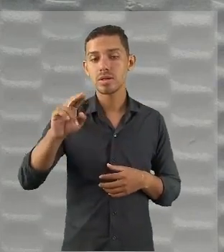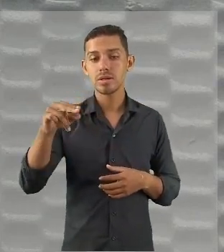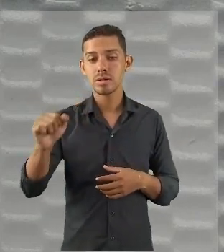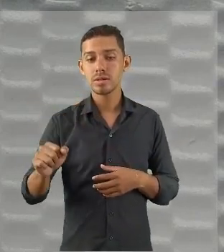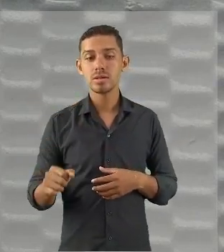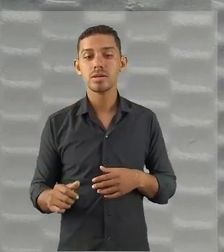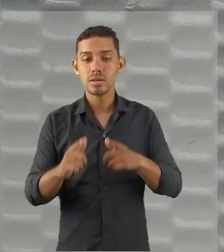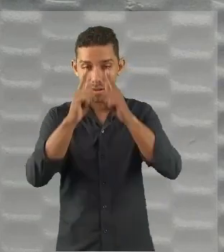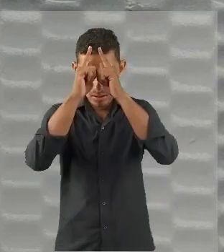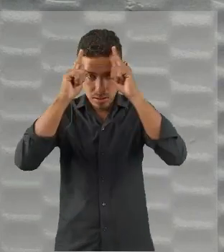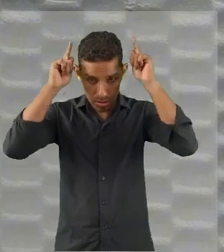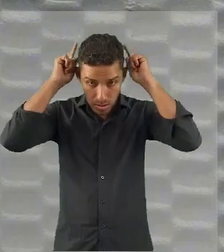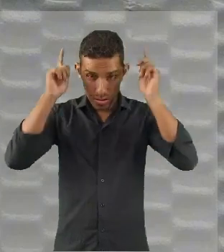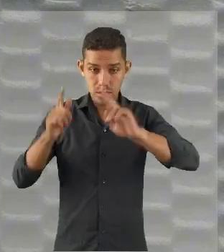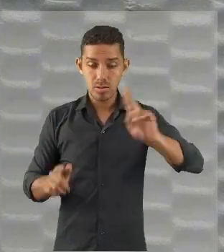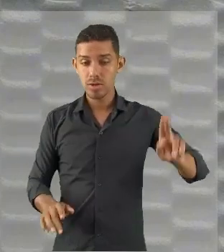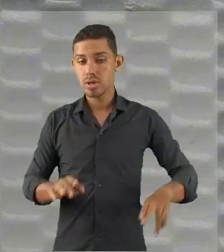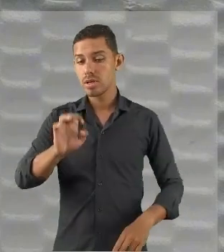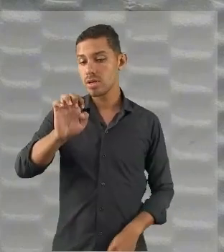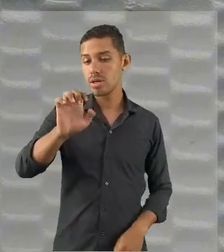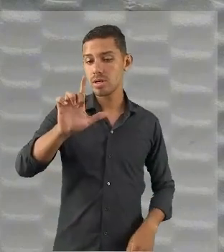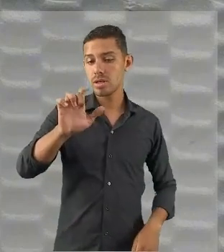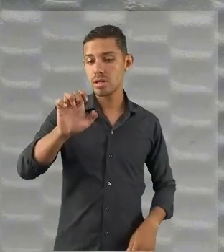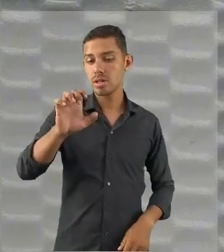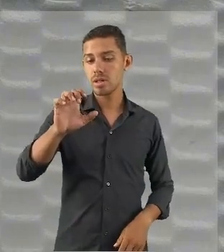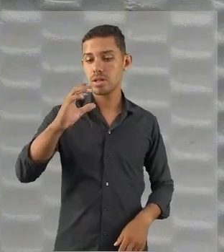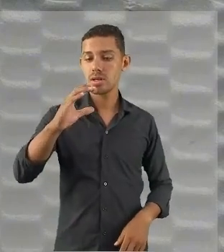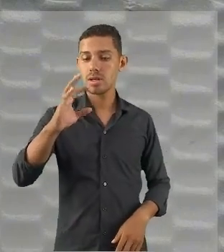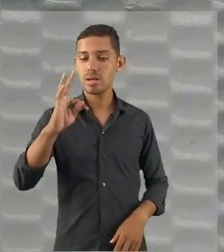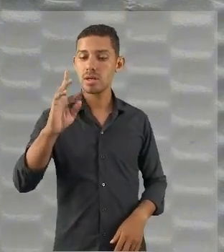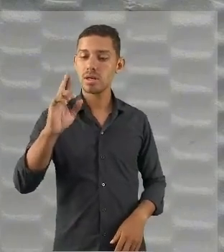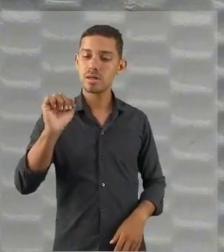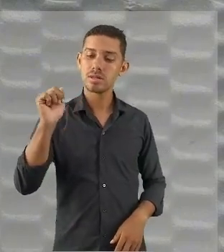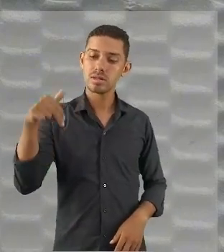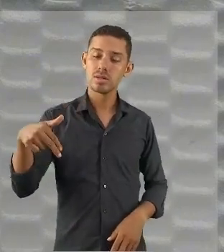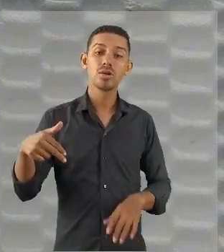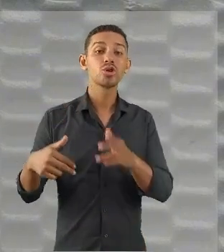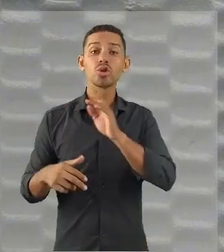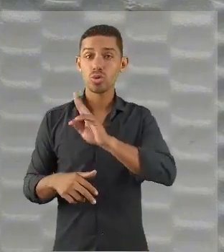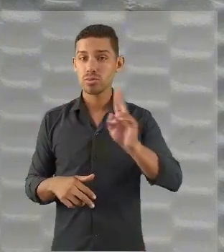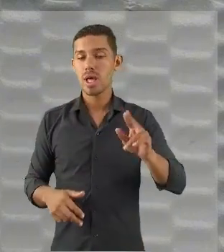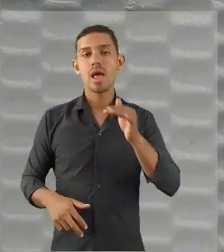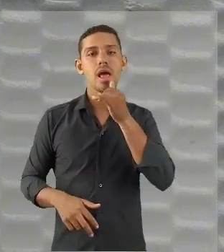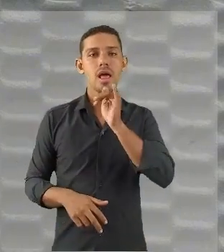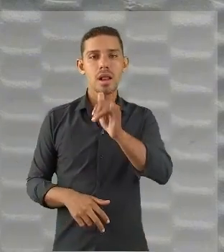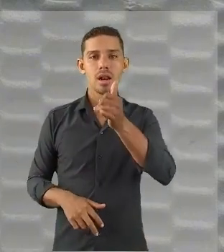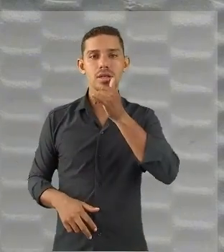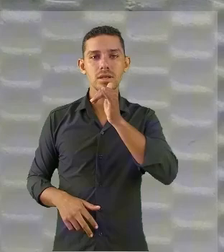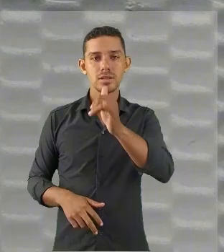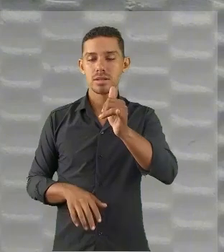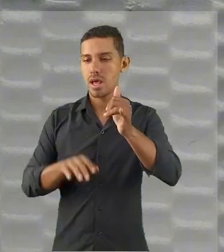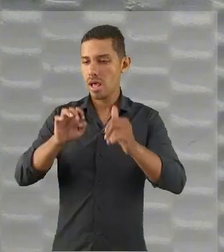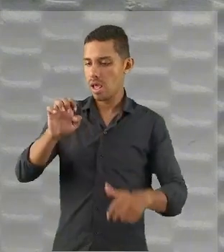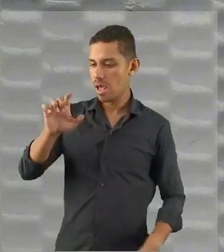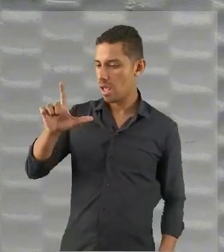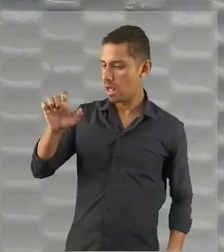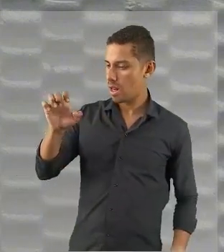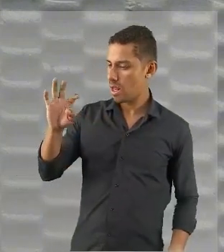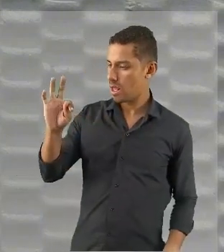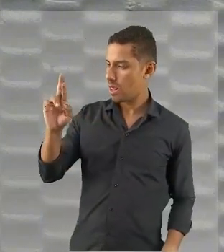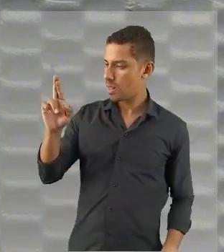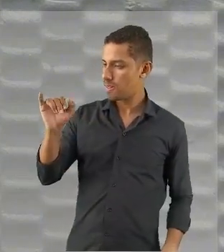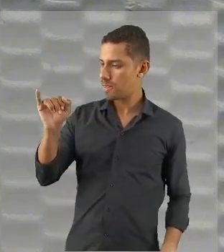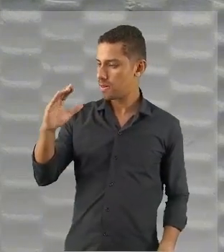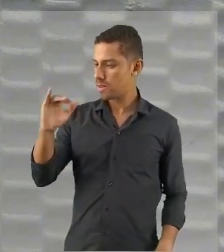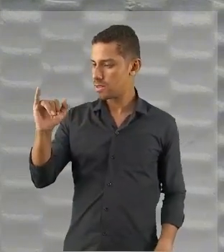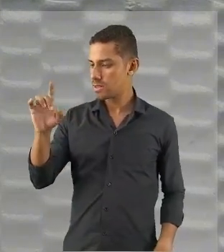em grego, elétron. Então, daí o termo eletricidade, tá? Então, daí surgiu